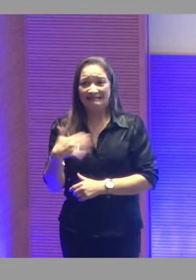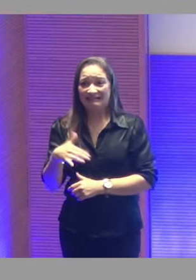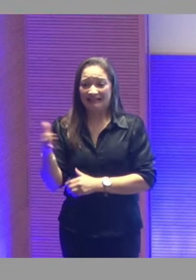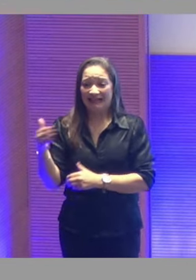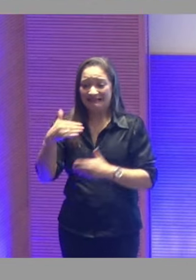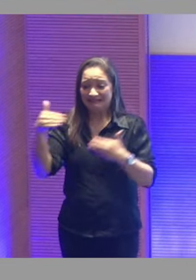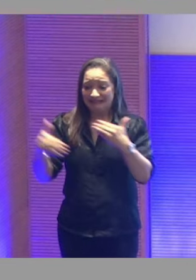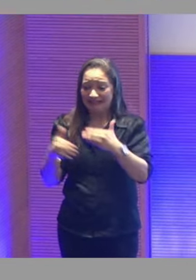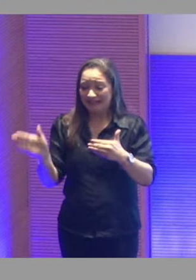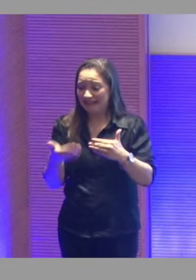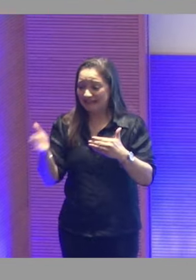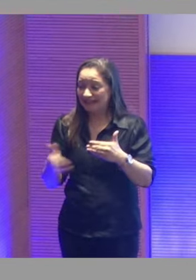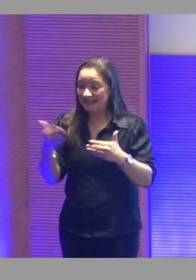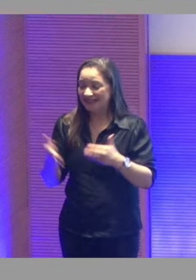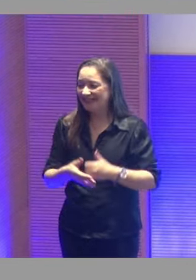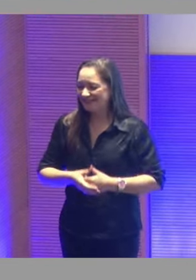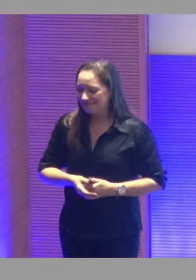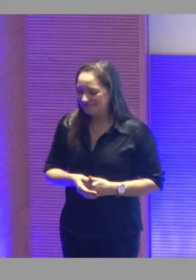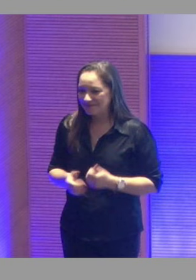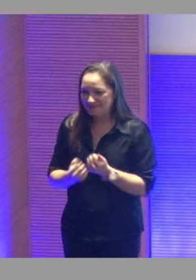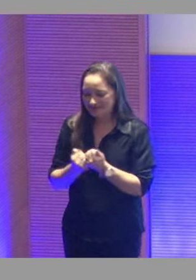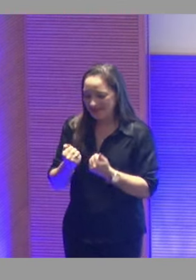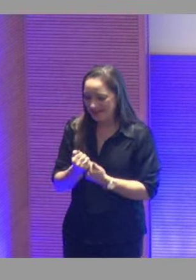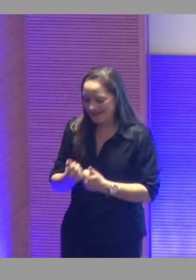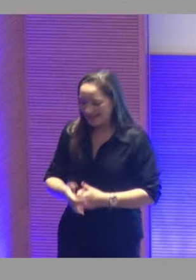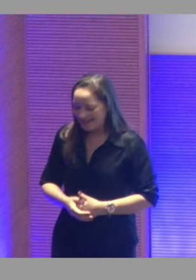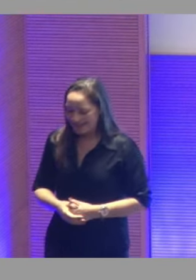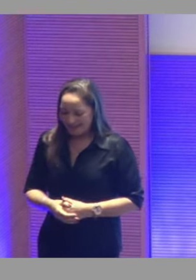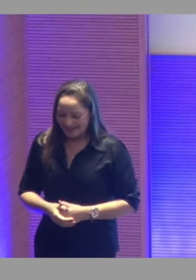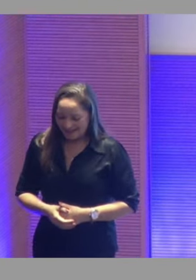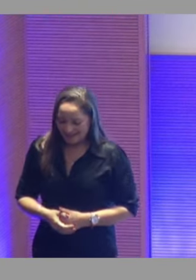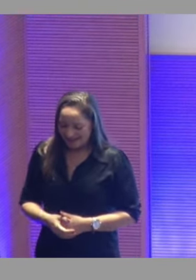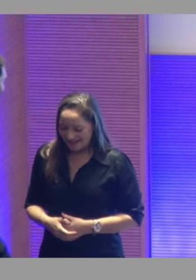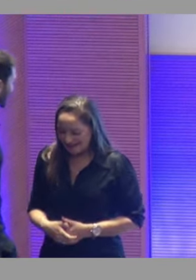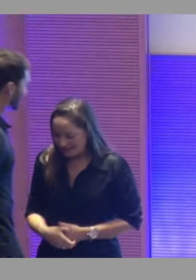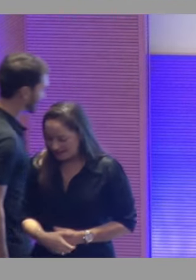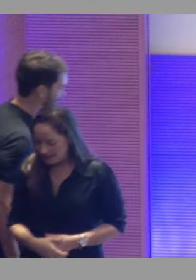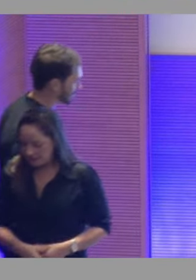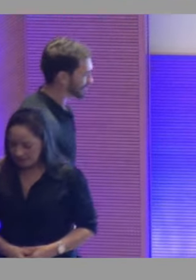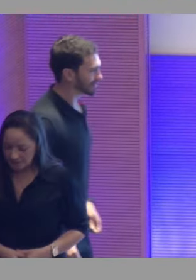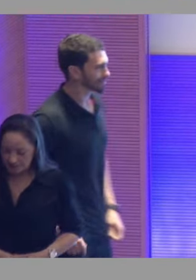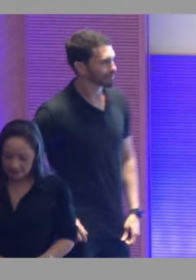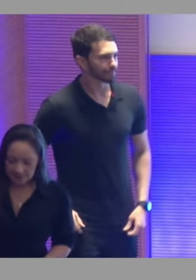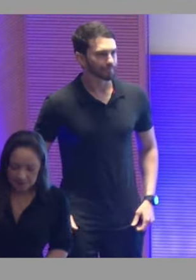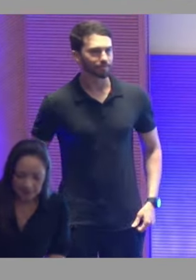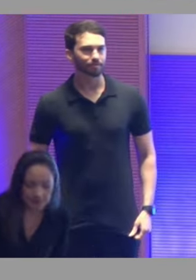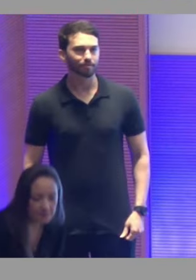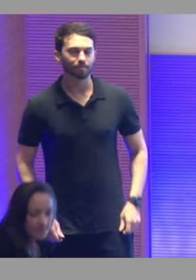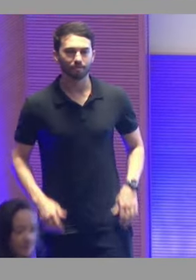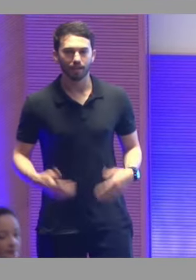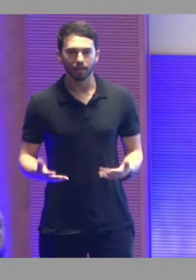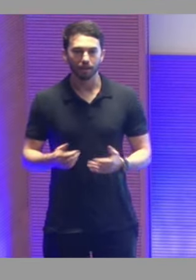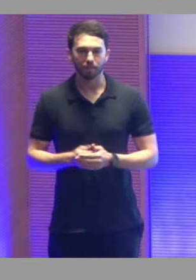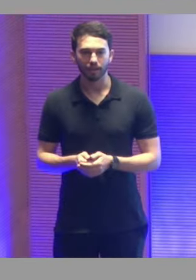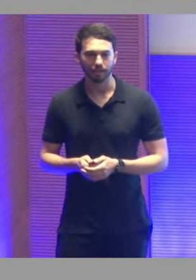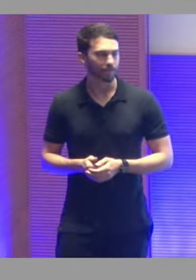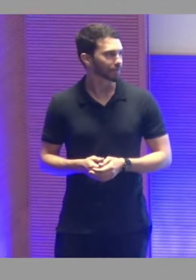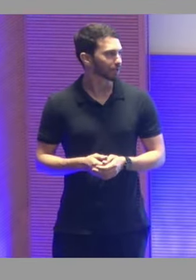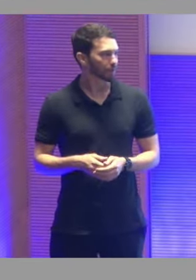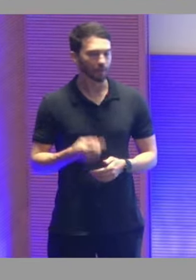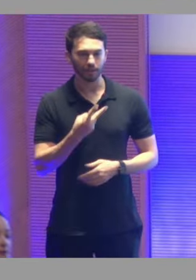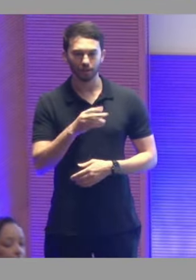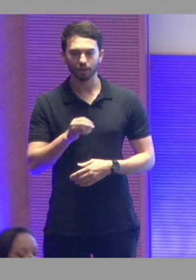rápido ipcc falava 2030 quando vi a gente já tá 2025 é amanhã eh mas aí em linha com o que o ipcc recomenda né